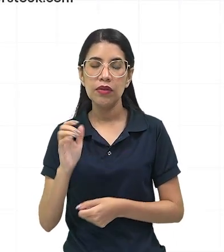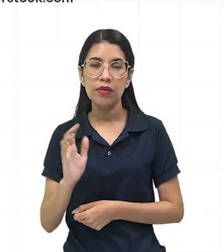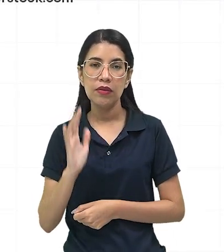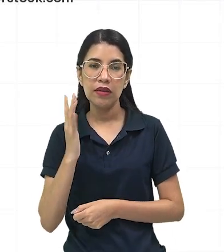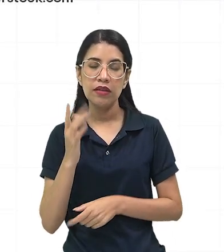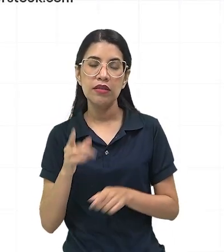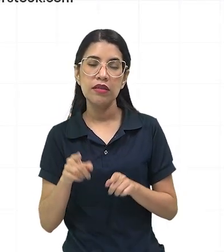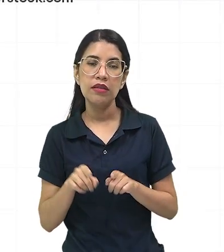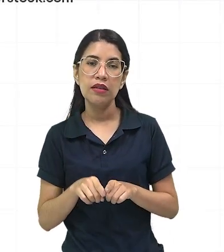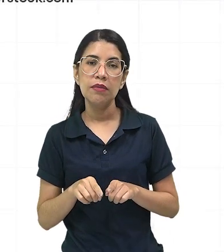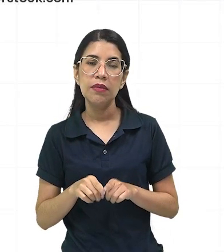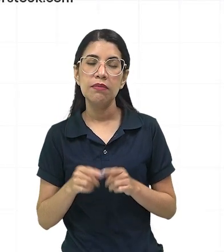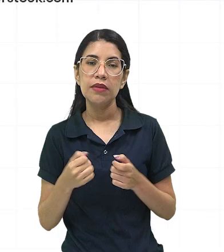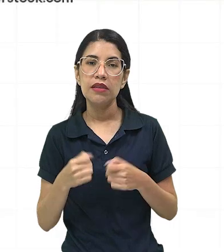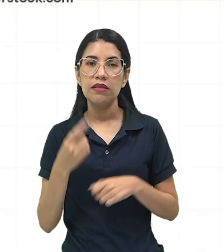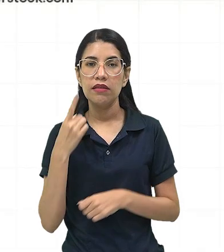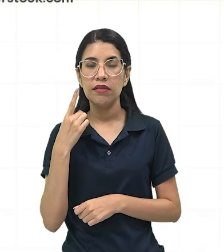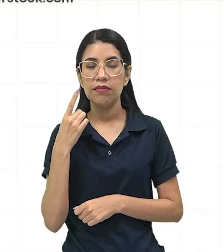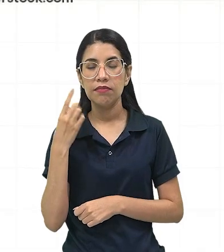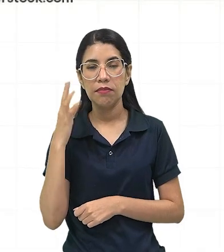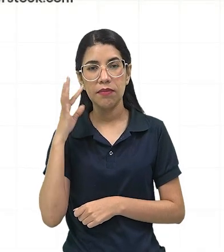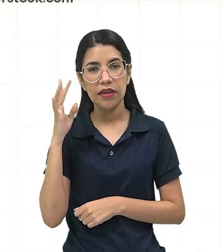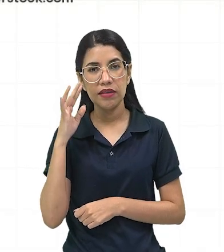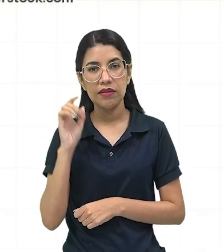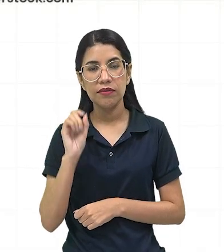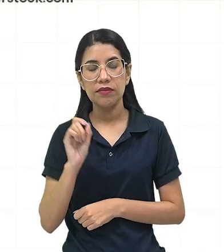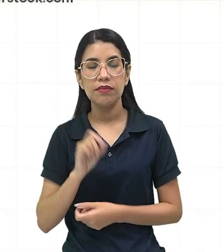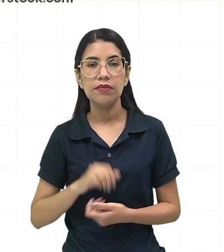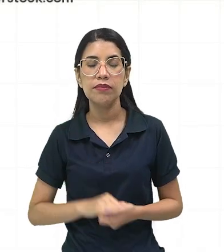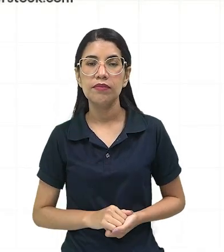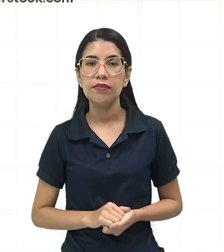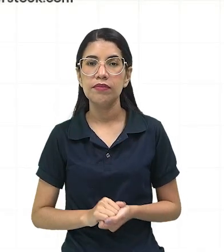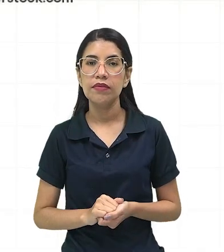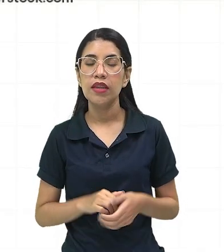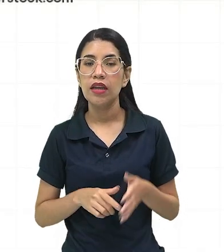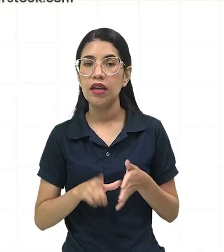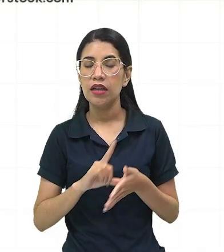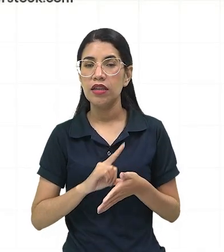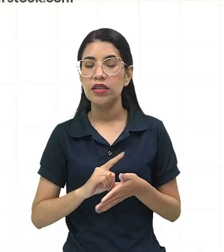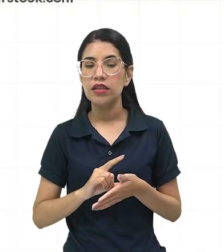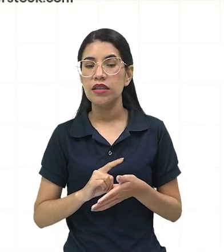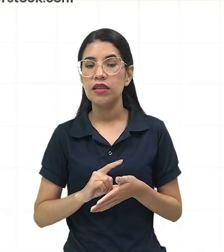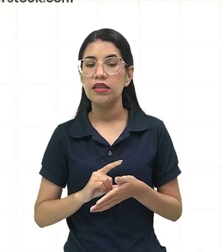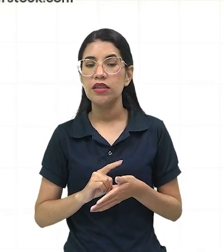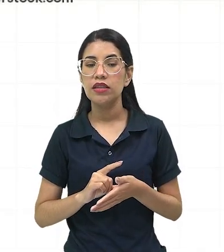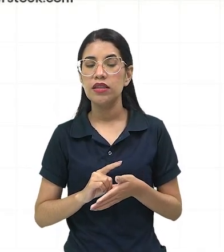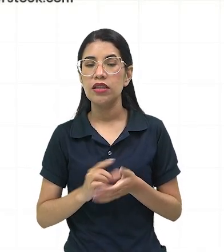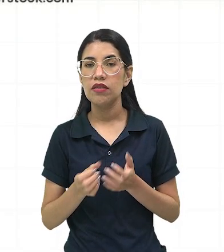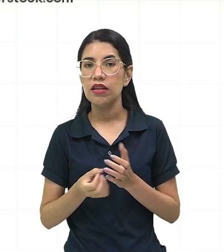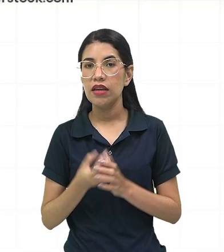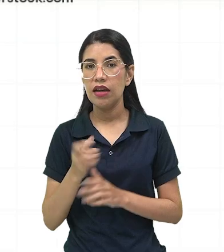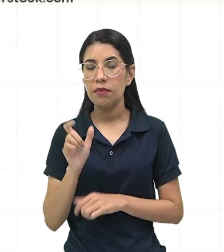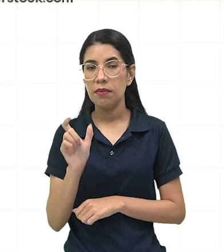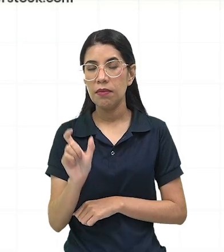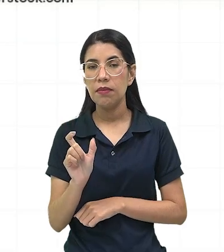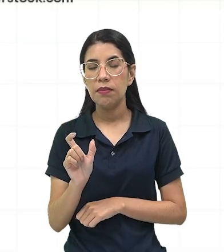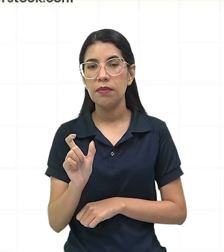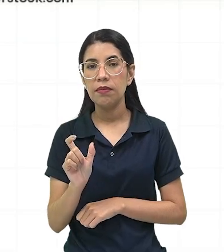pensarmos que antes mesmo da palavra, antes mesmo